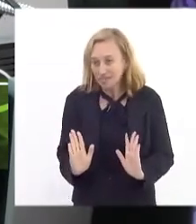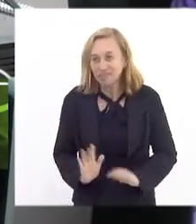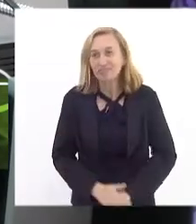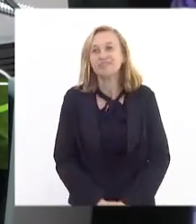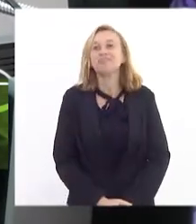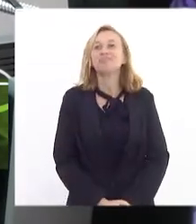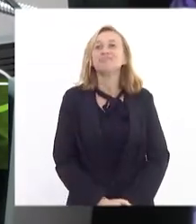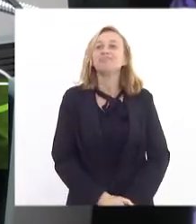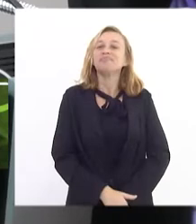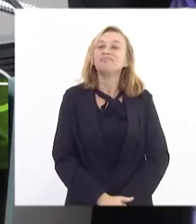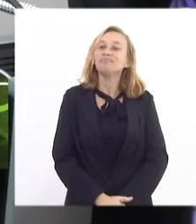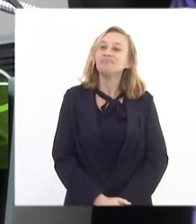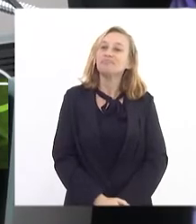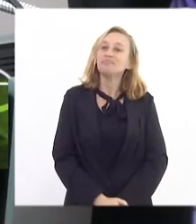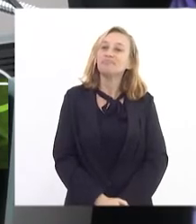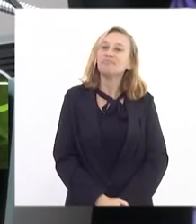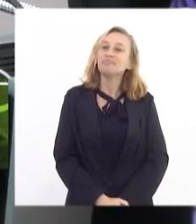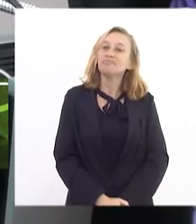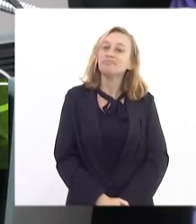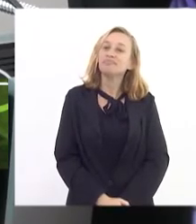né? Mas, olha só,